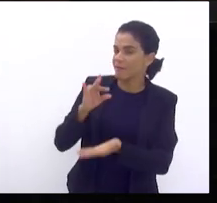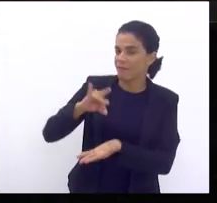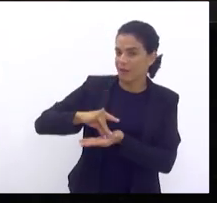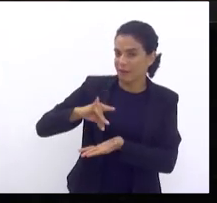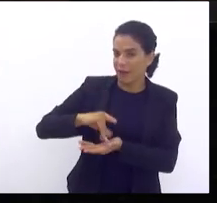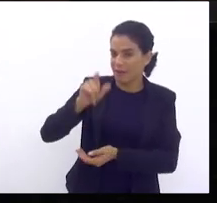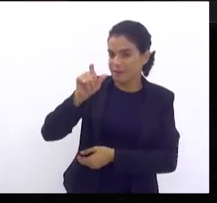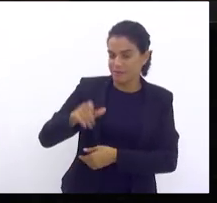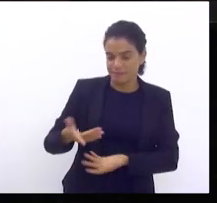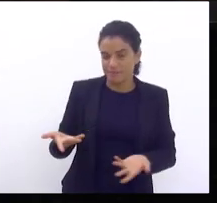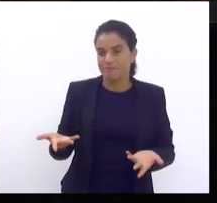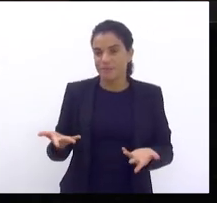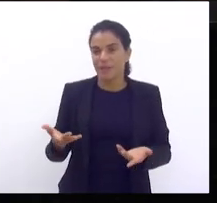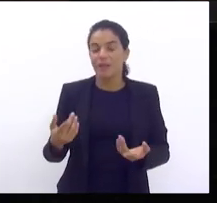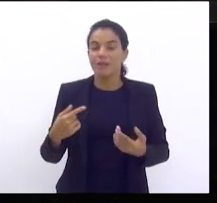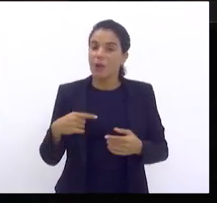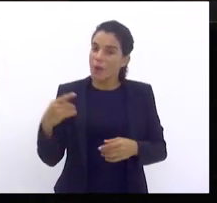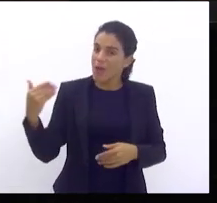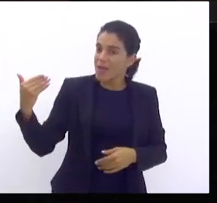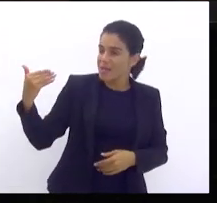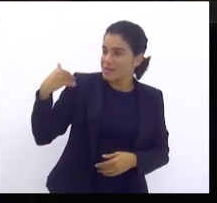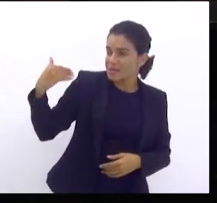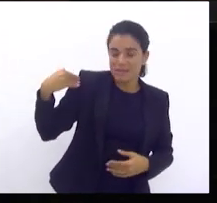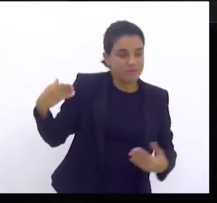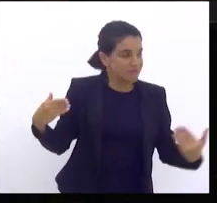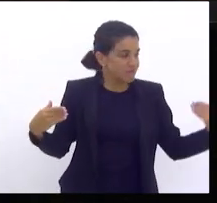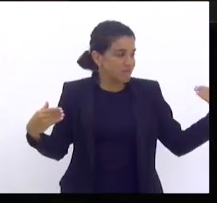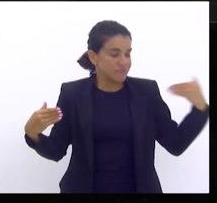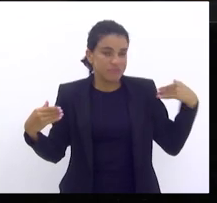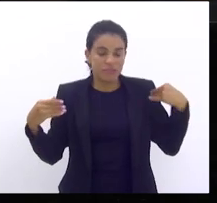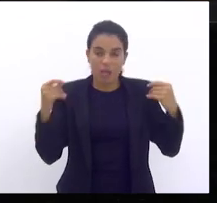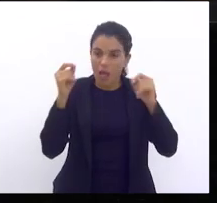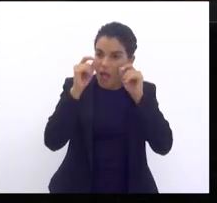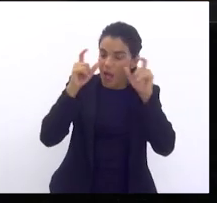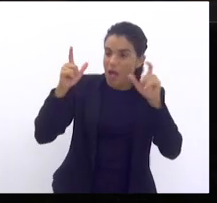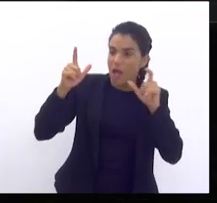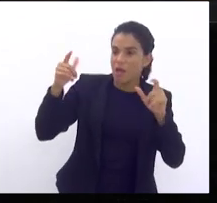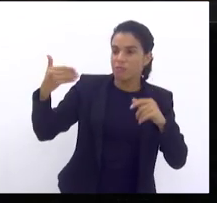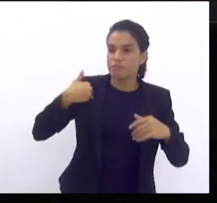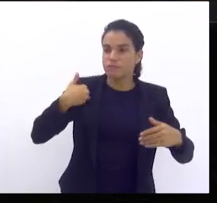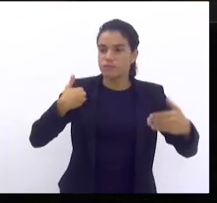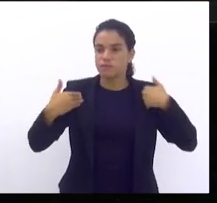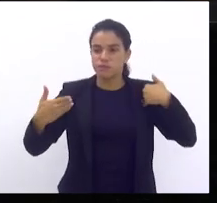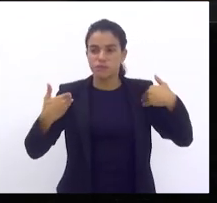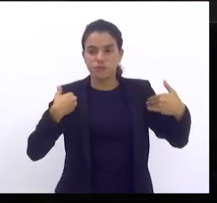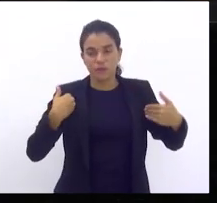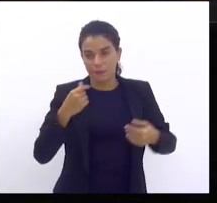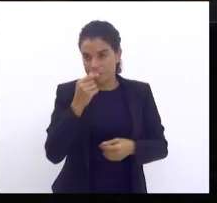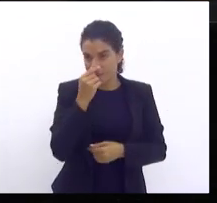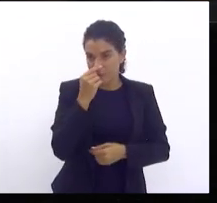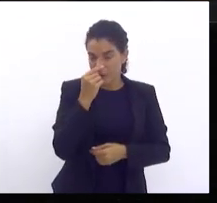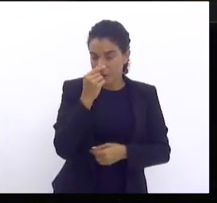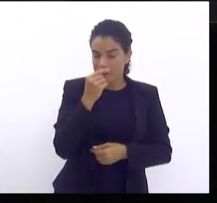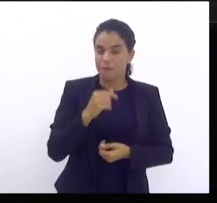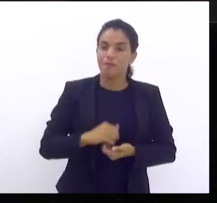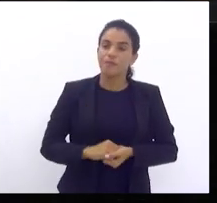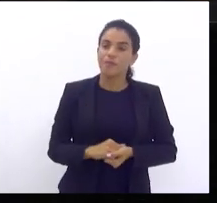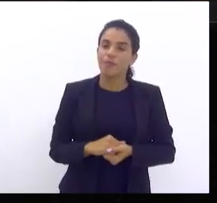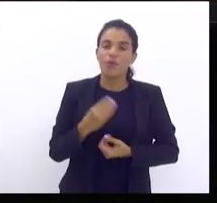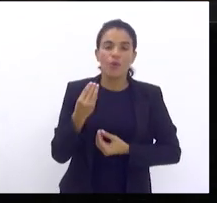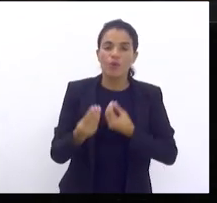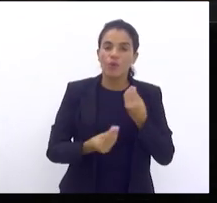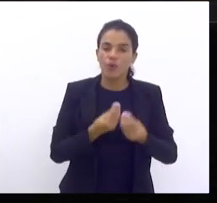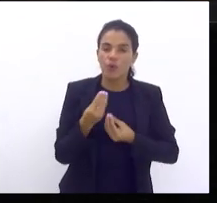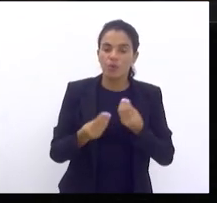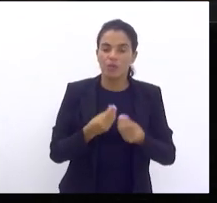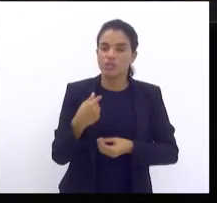necessário que essas esses alertas sejam dados em que em que em que nível A gente pode